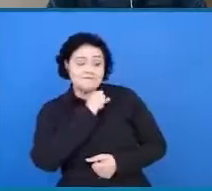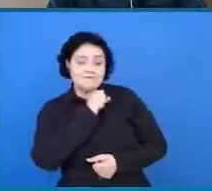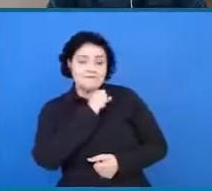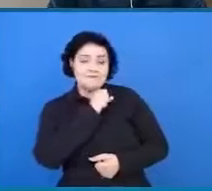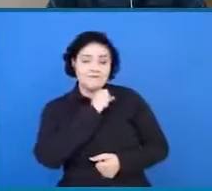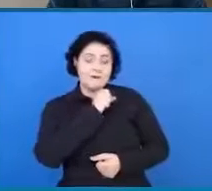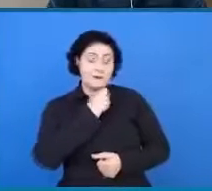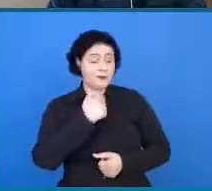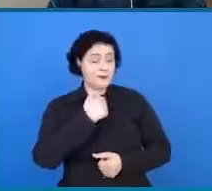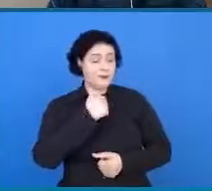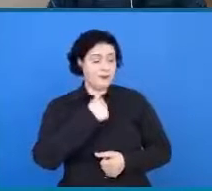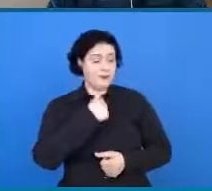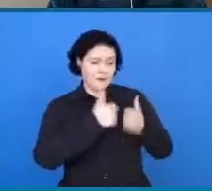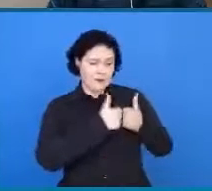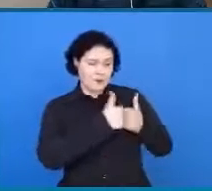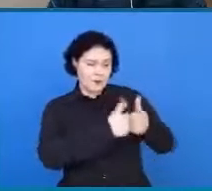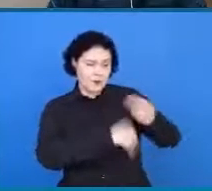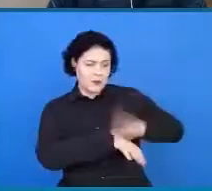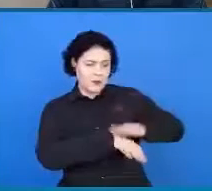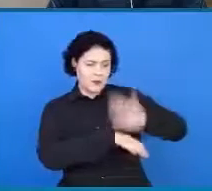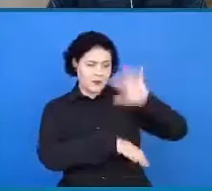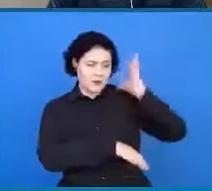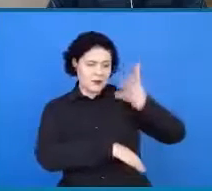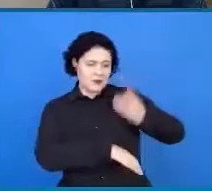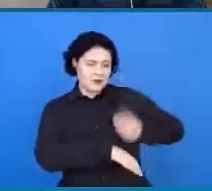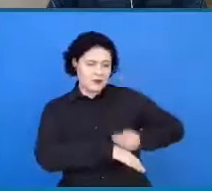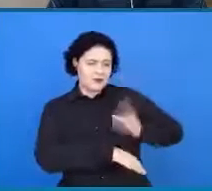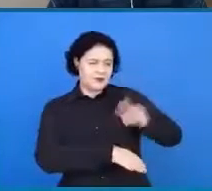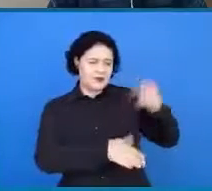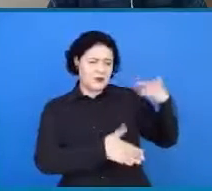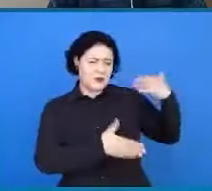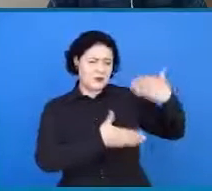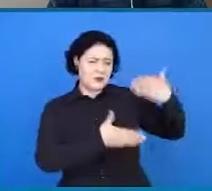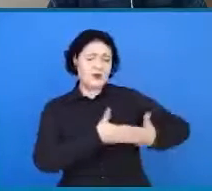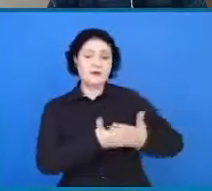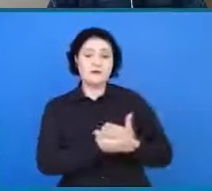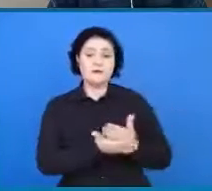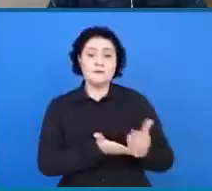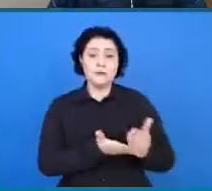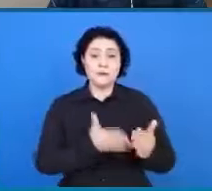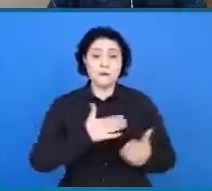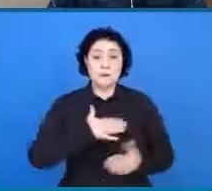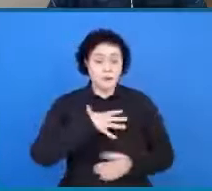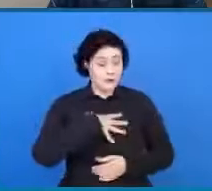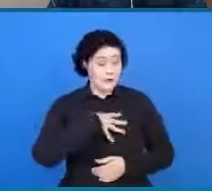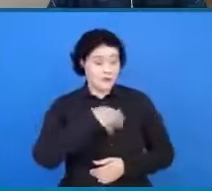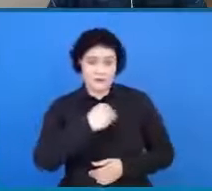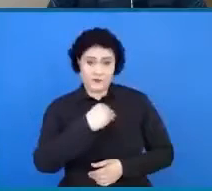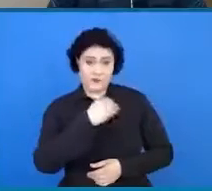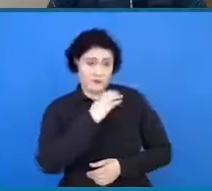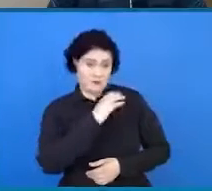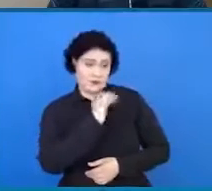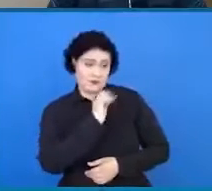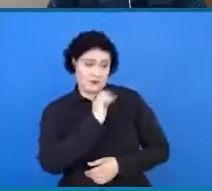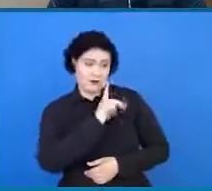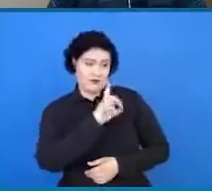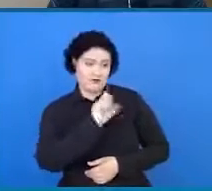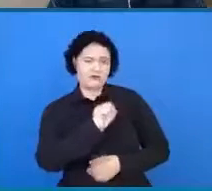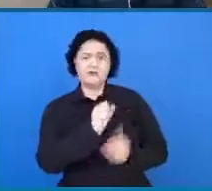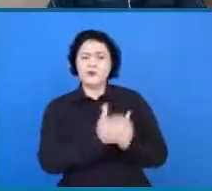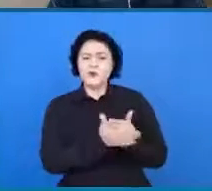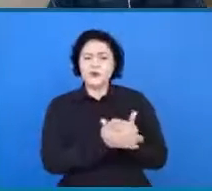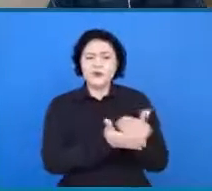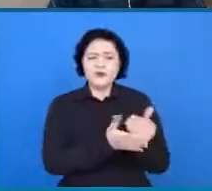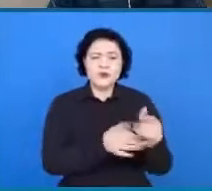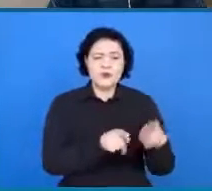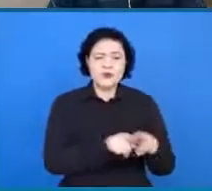eu acompanho Momento Espírita eu acho que desde o início e o meu filho chamado Carlos lá no início